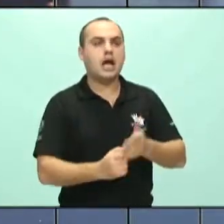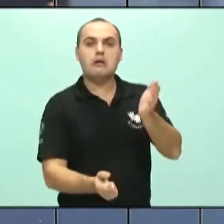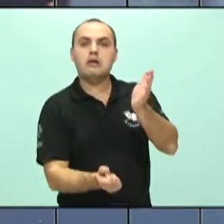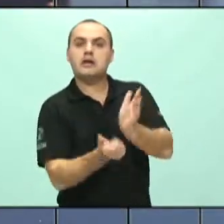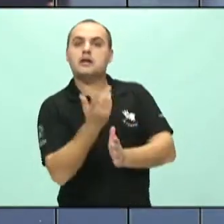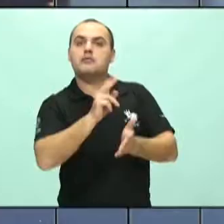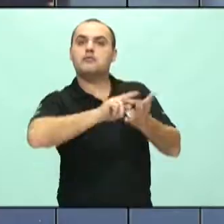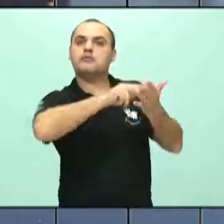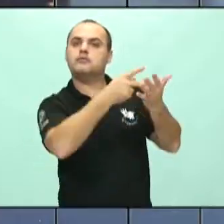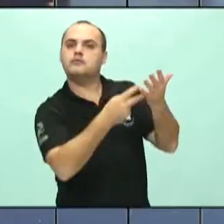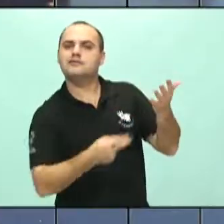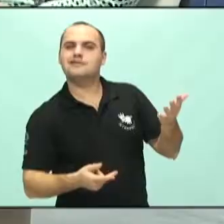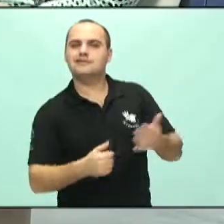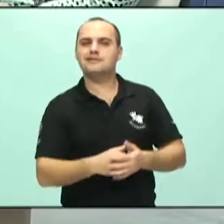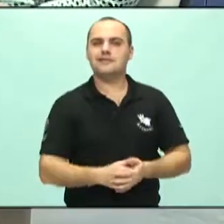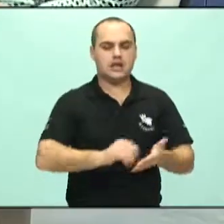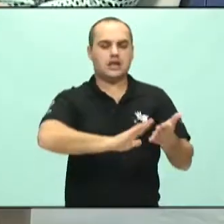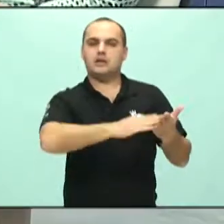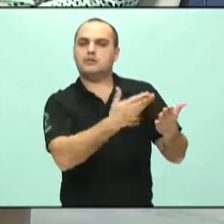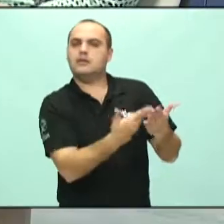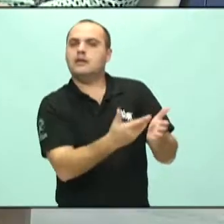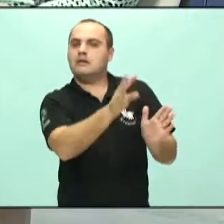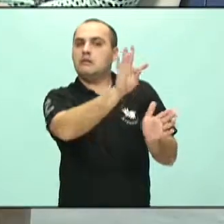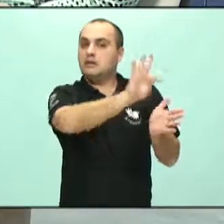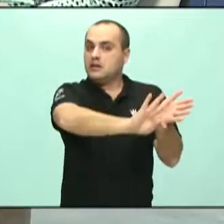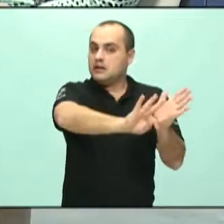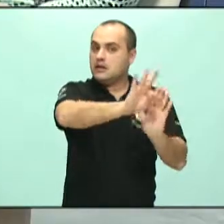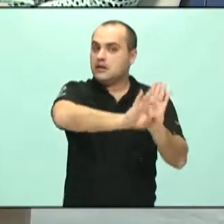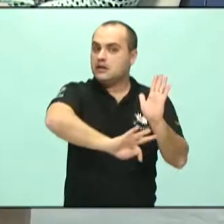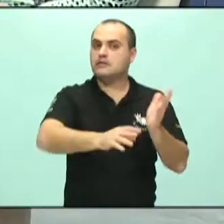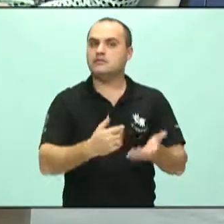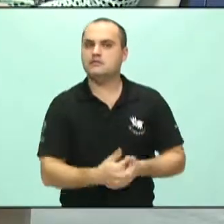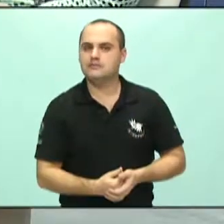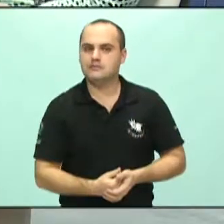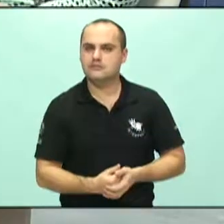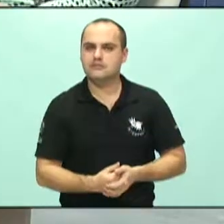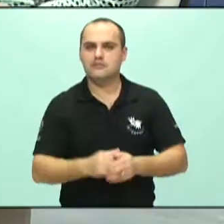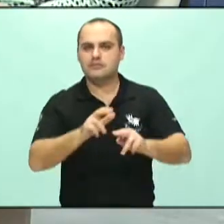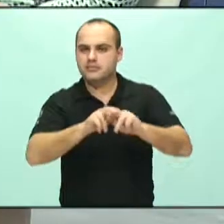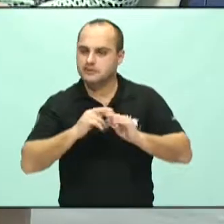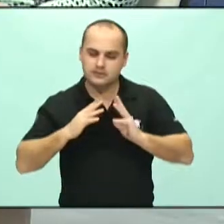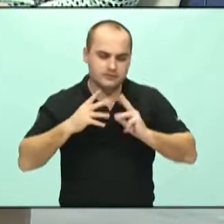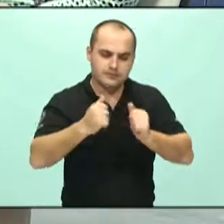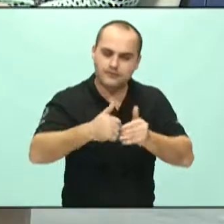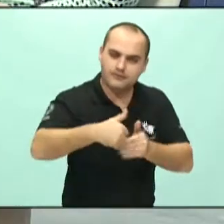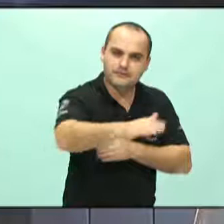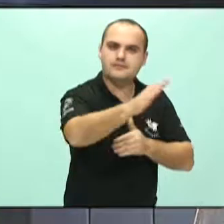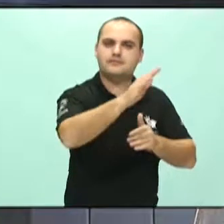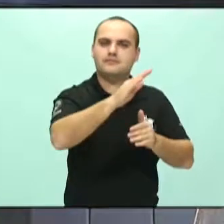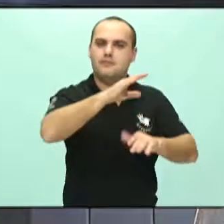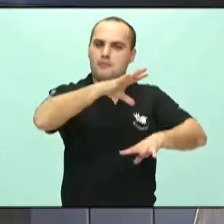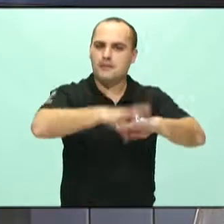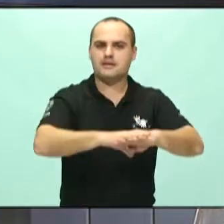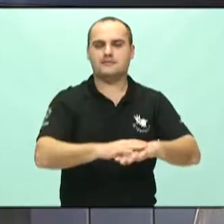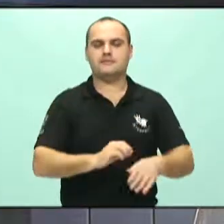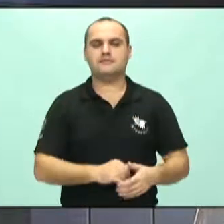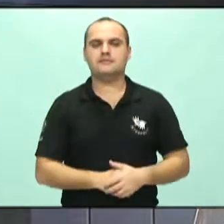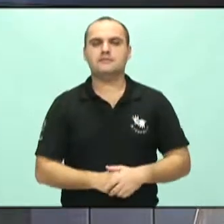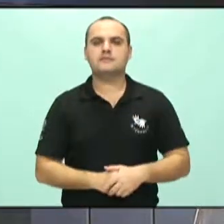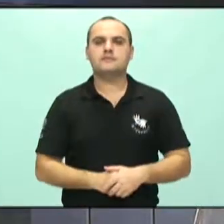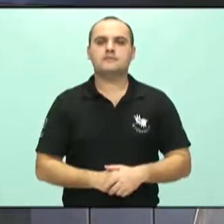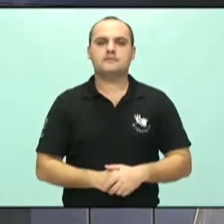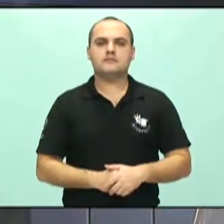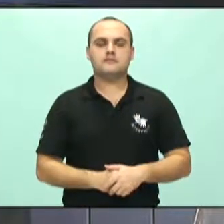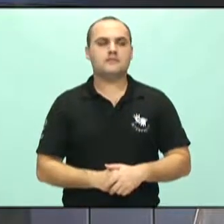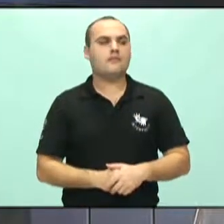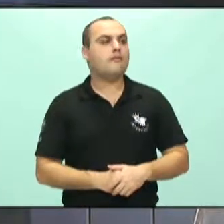de interpretação de texto, a música é uma interpretação de texto, e assim por diante em todas as matérias exatas. E o feedback nesses 2 encontros,